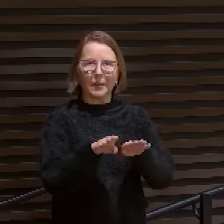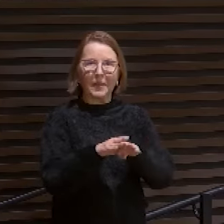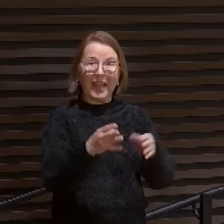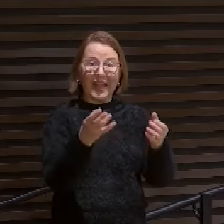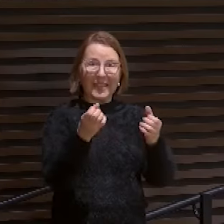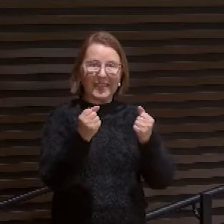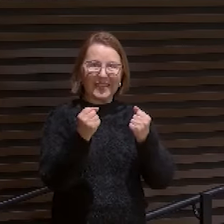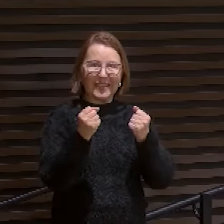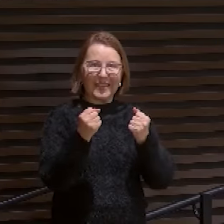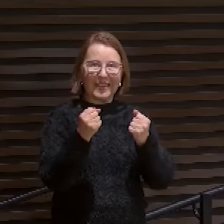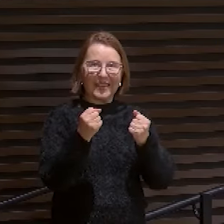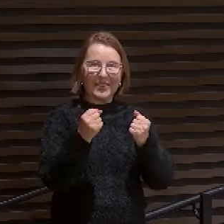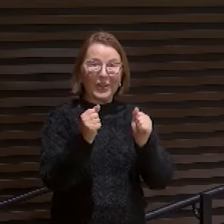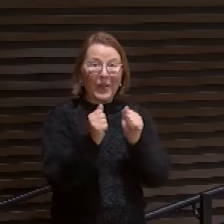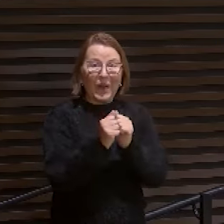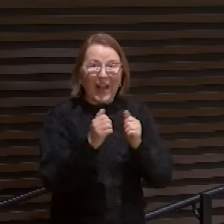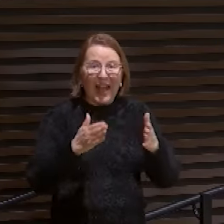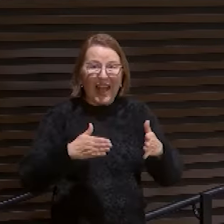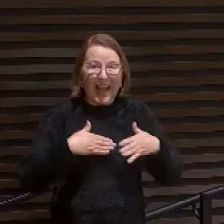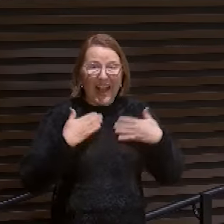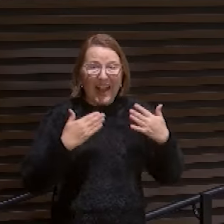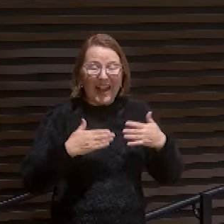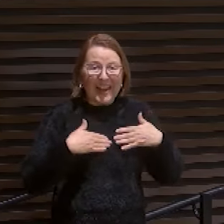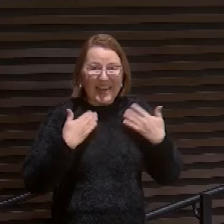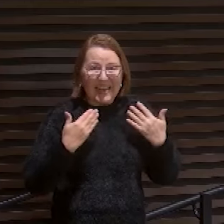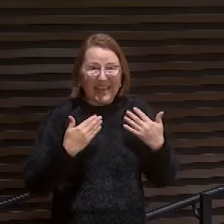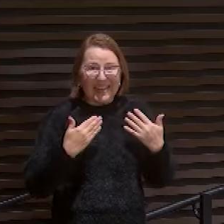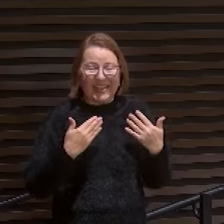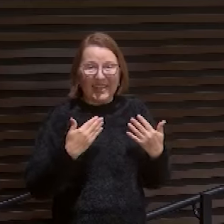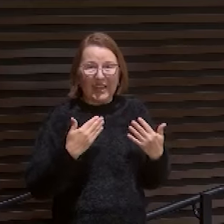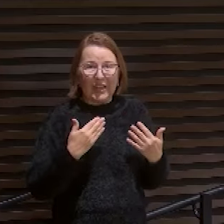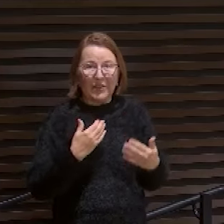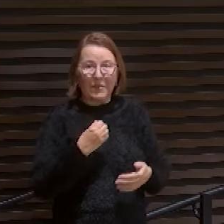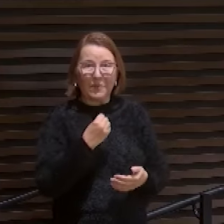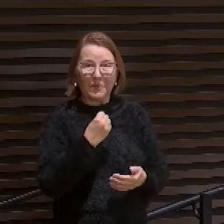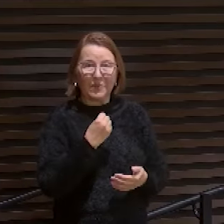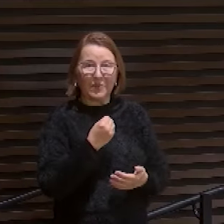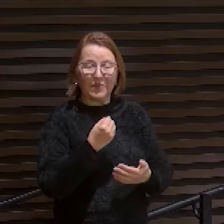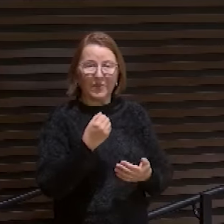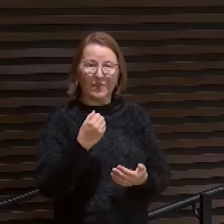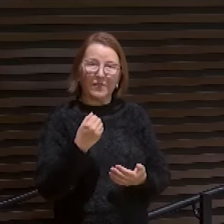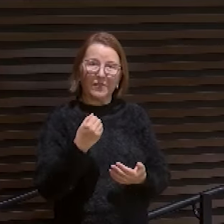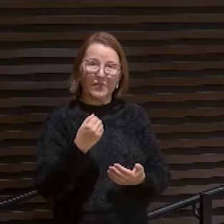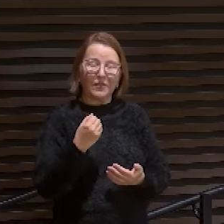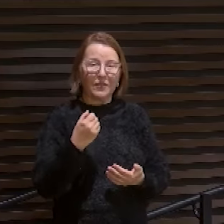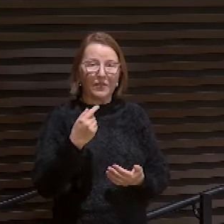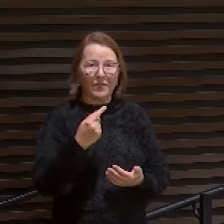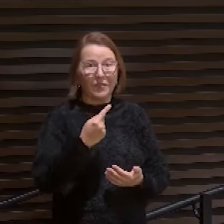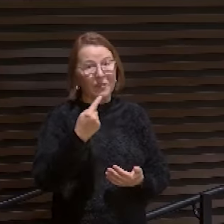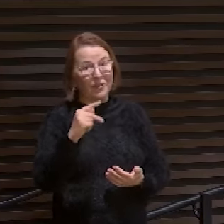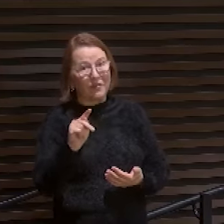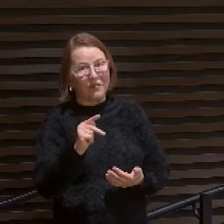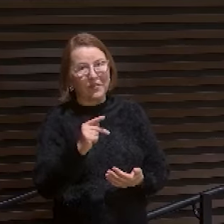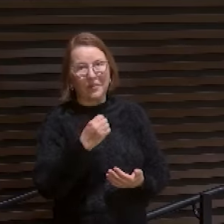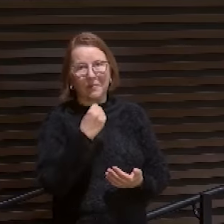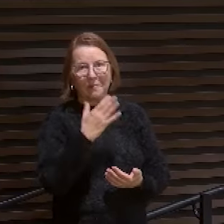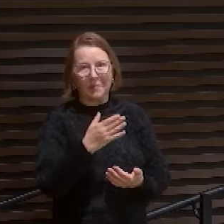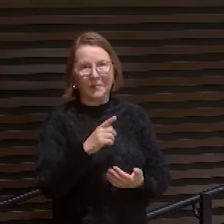aceitastes com alegria o espólio dos bens, dos vossos bens, tendo ciência